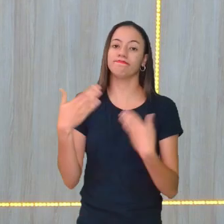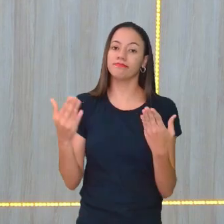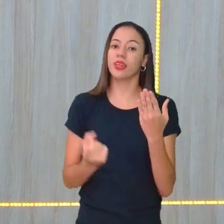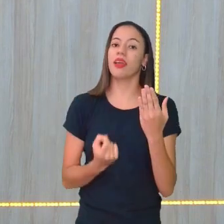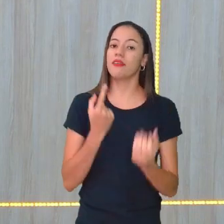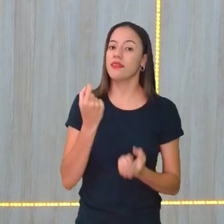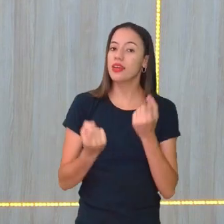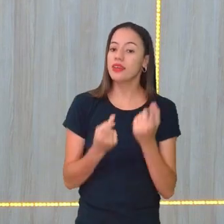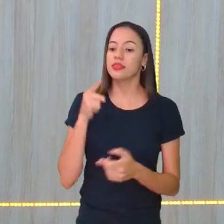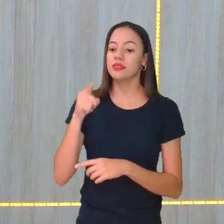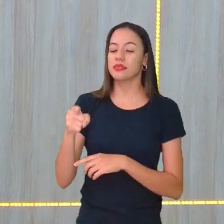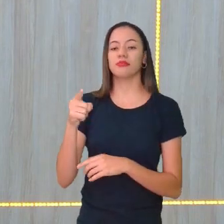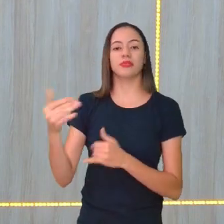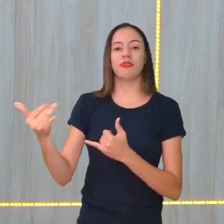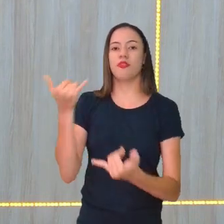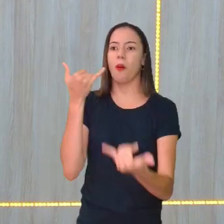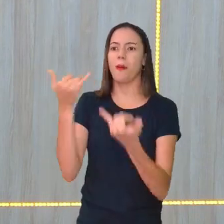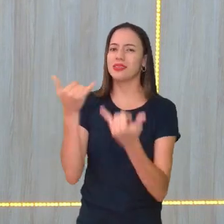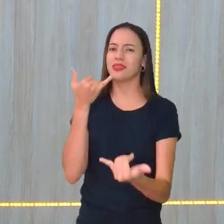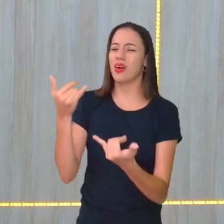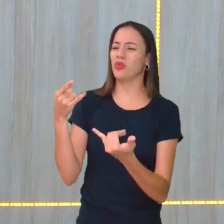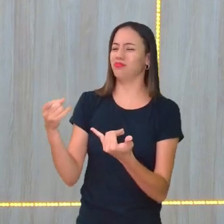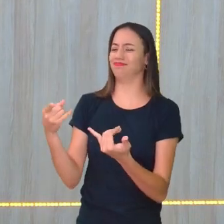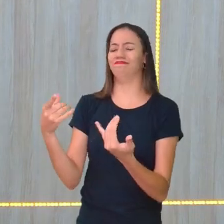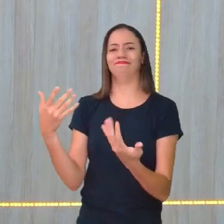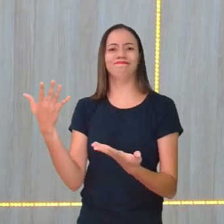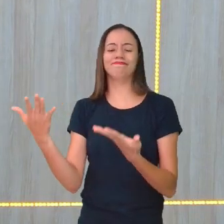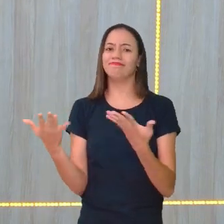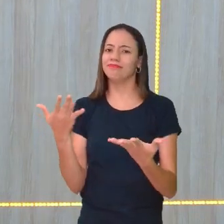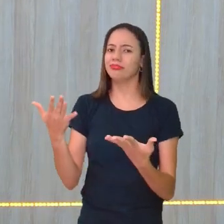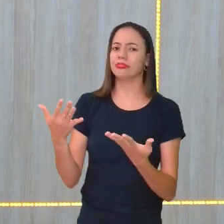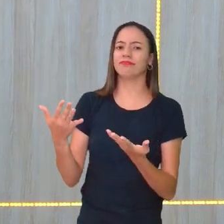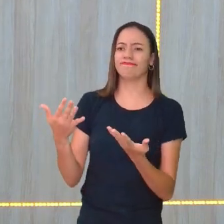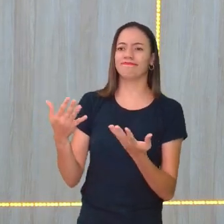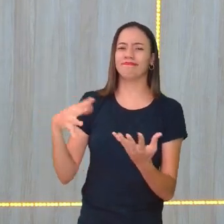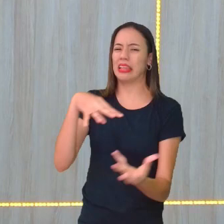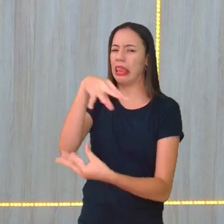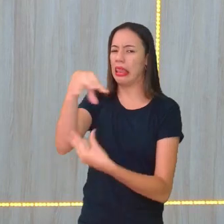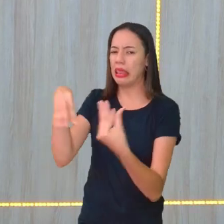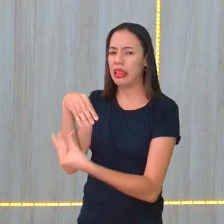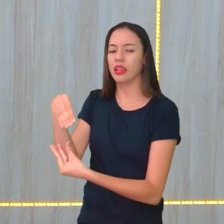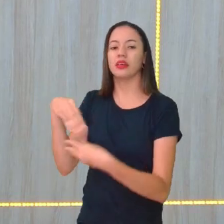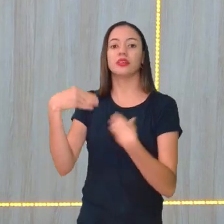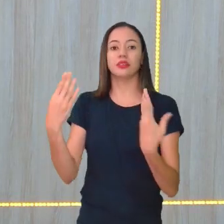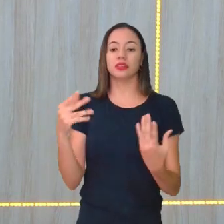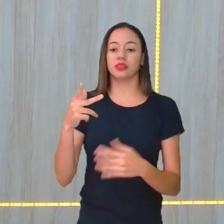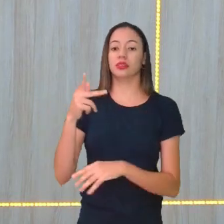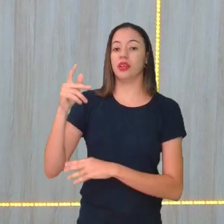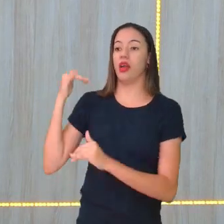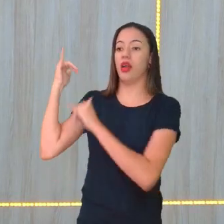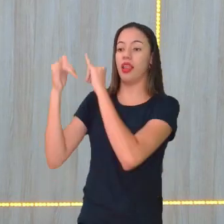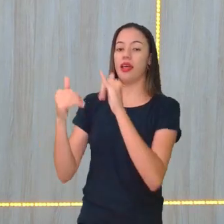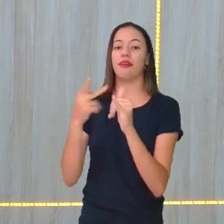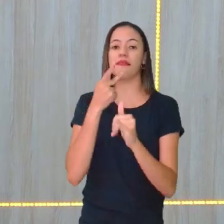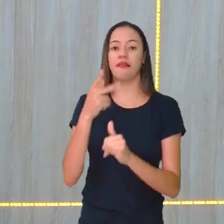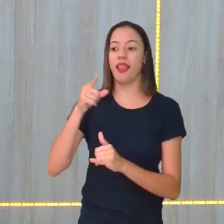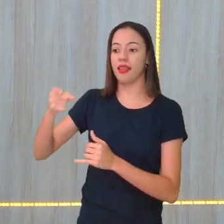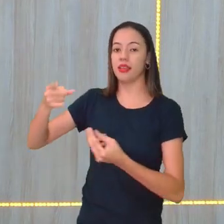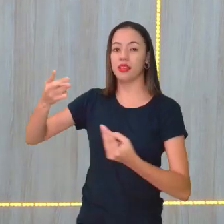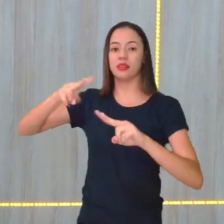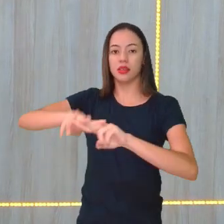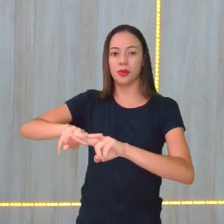tem informações desconcertadas. Mas a lenda diz que ele foi preso durante a perseguição do